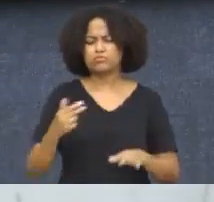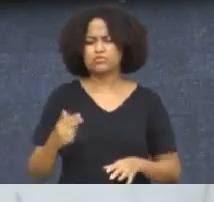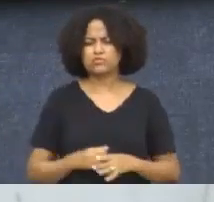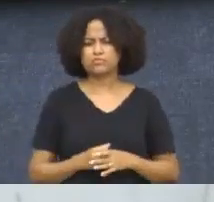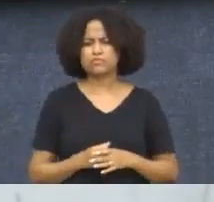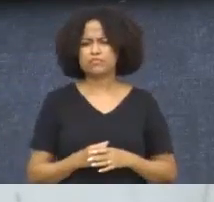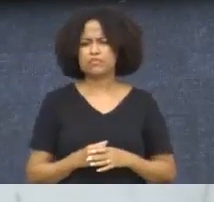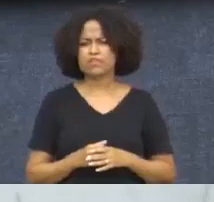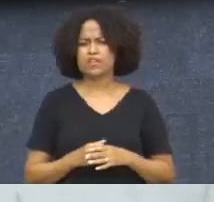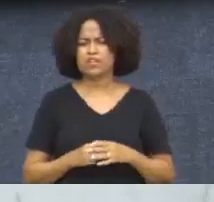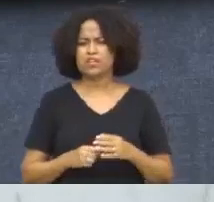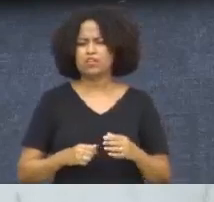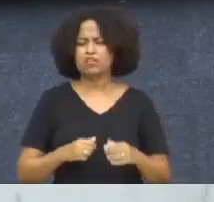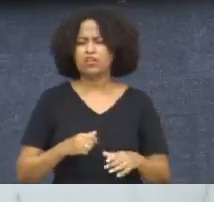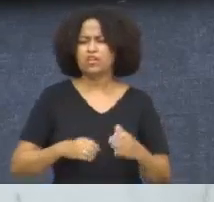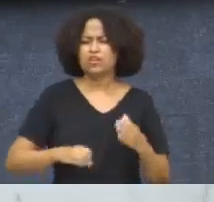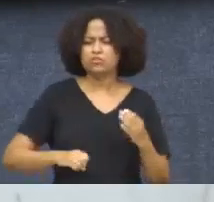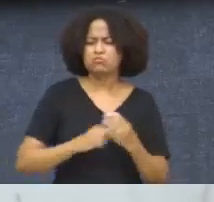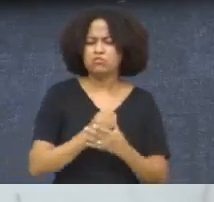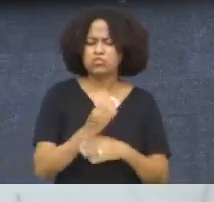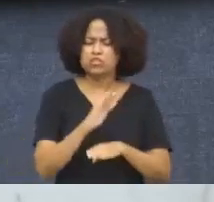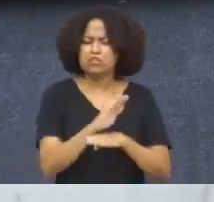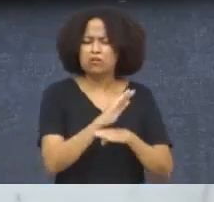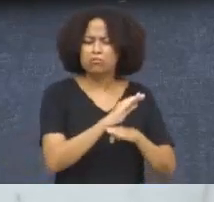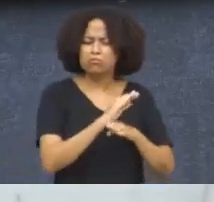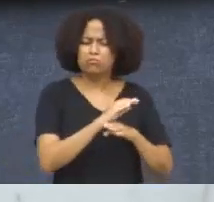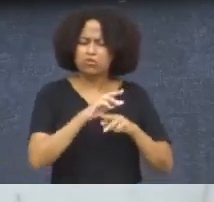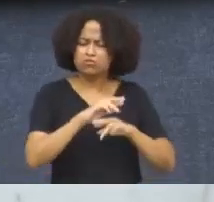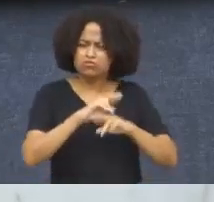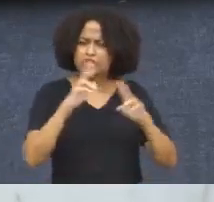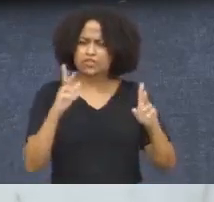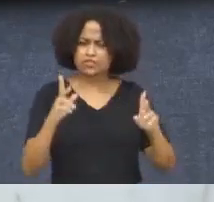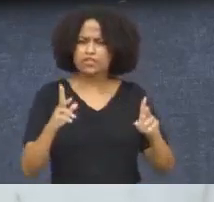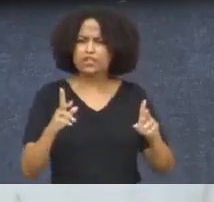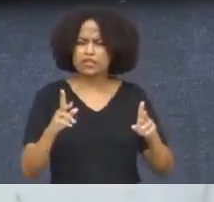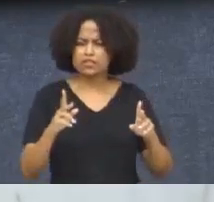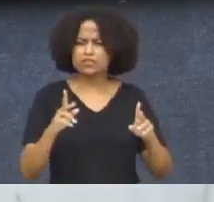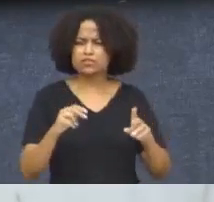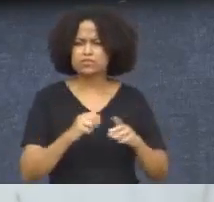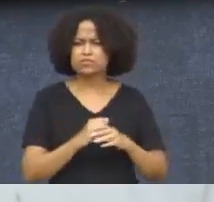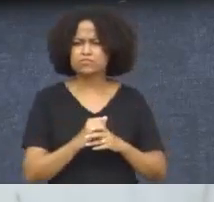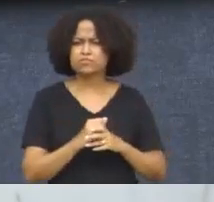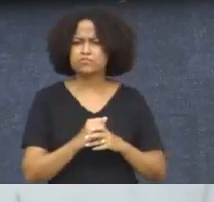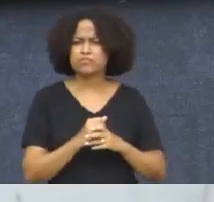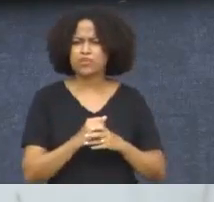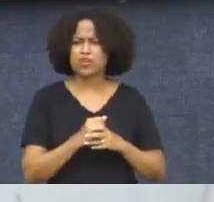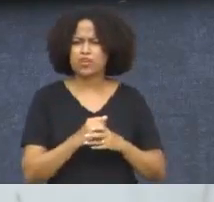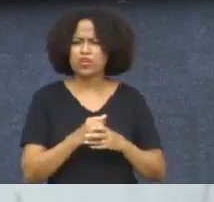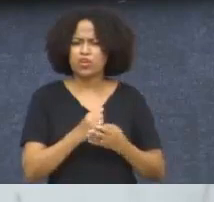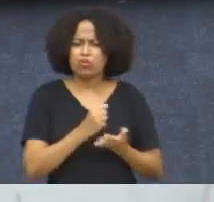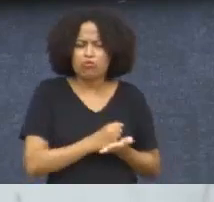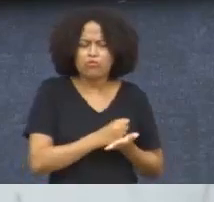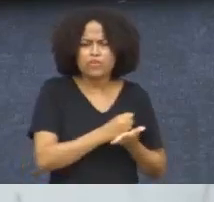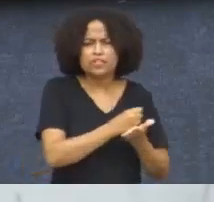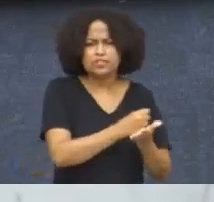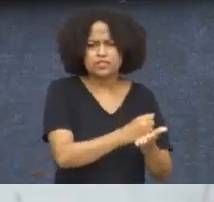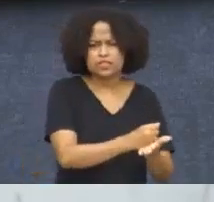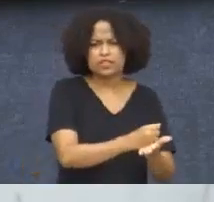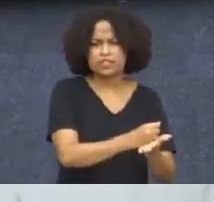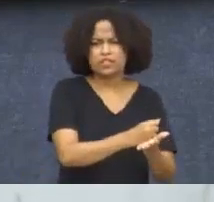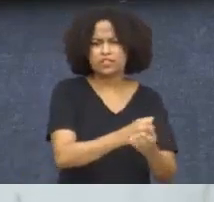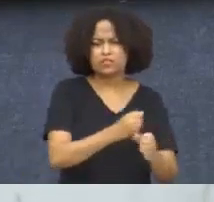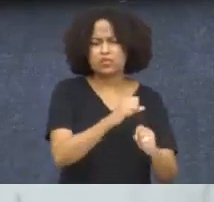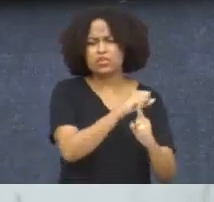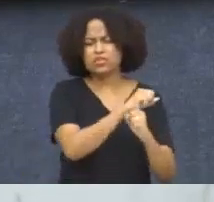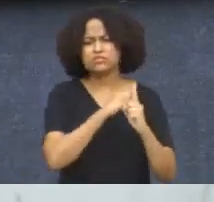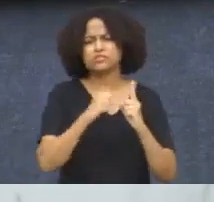tratamento diferenciado e favorecidos oferecido às organizações da sociedade